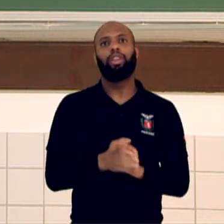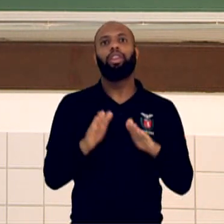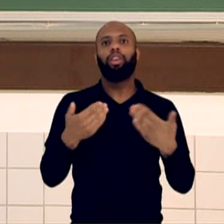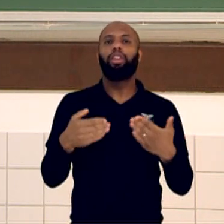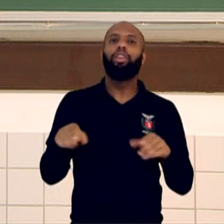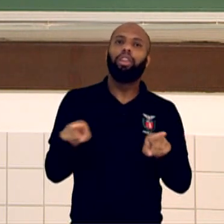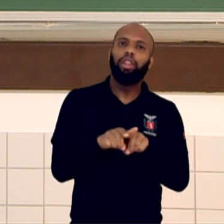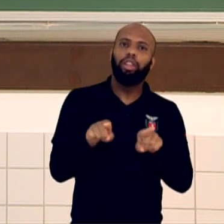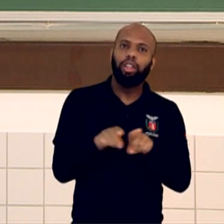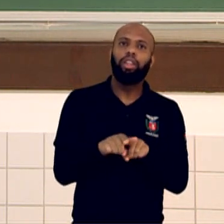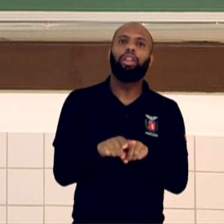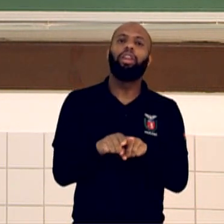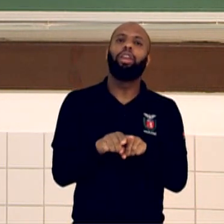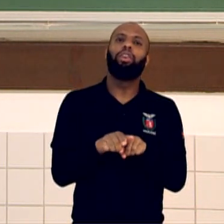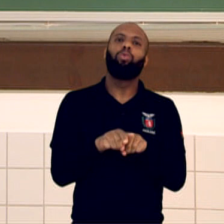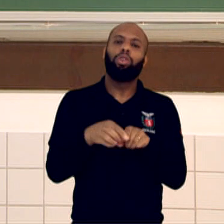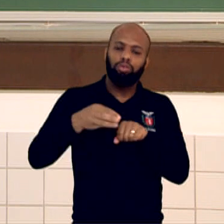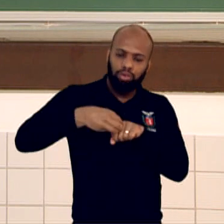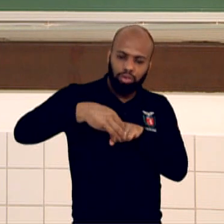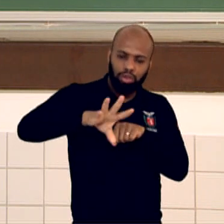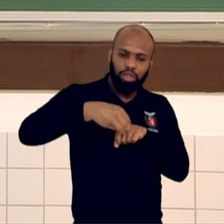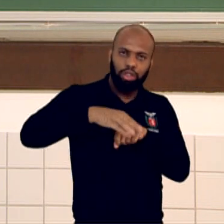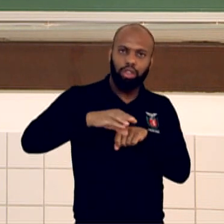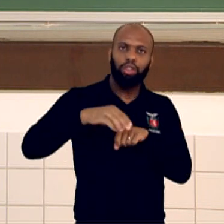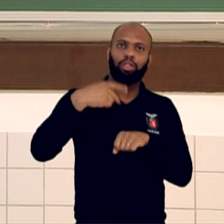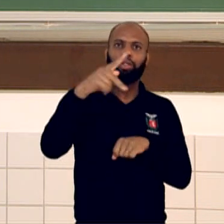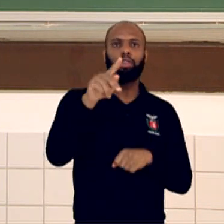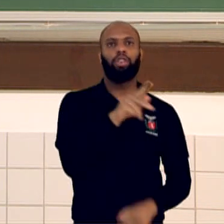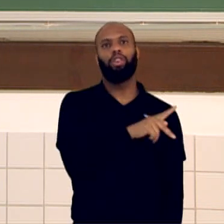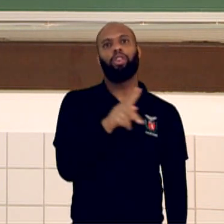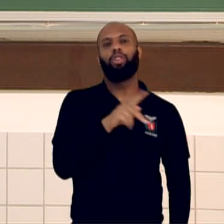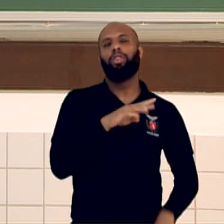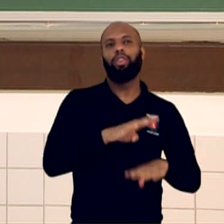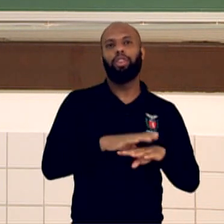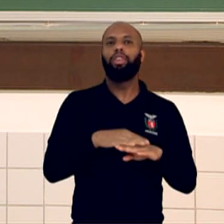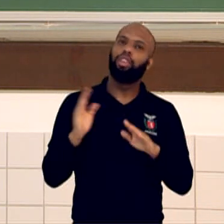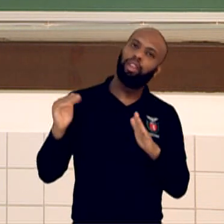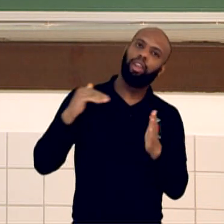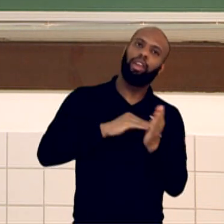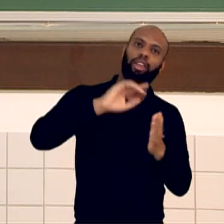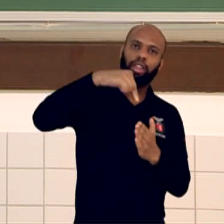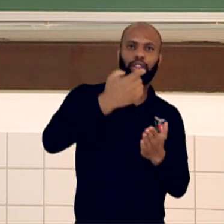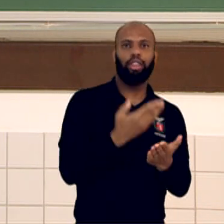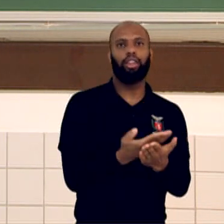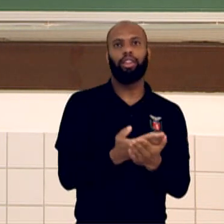também de acordo aí com as orientações do seu professor de matemática. Até logo, pessoal!